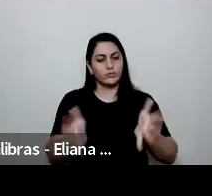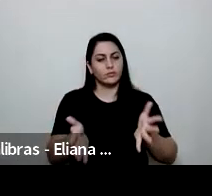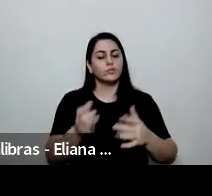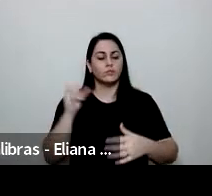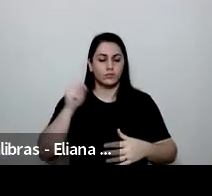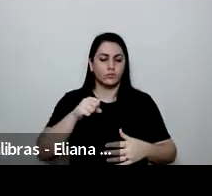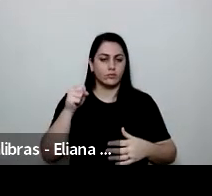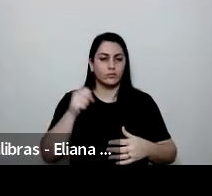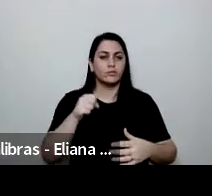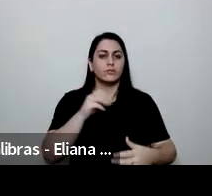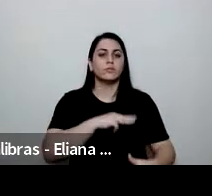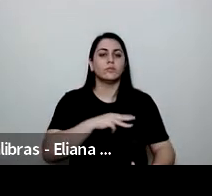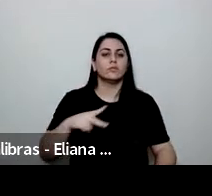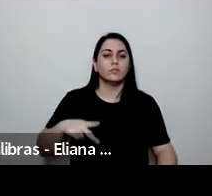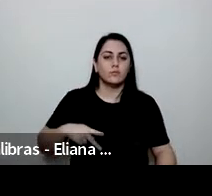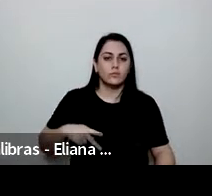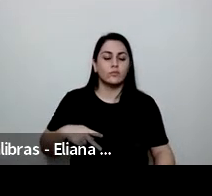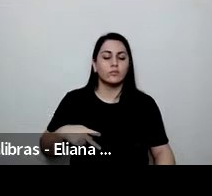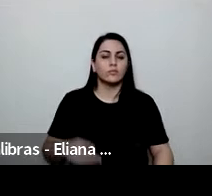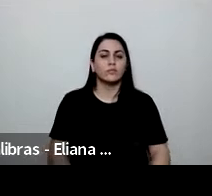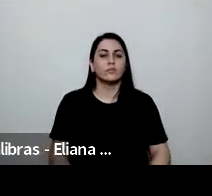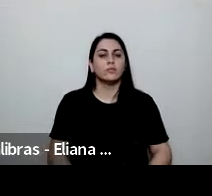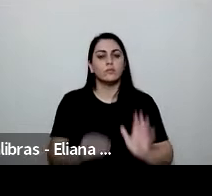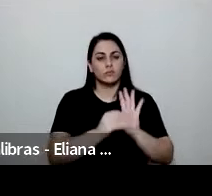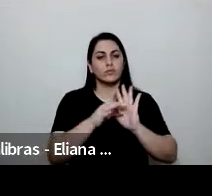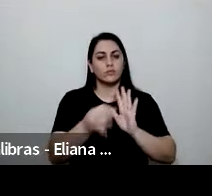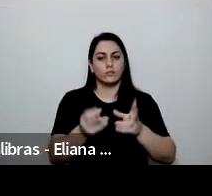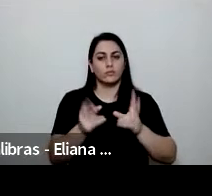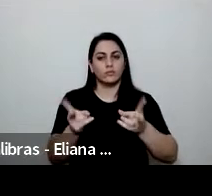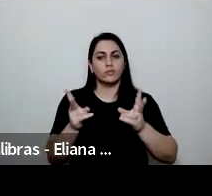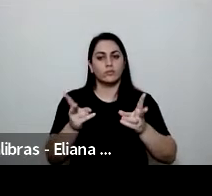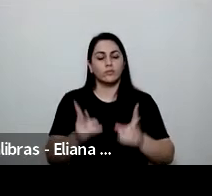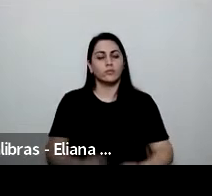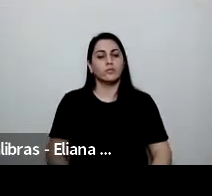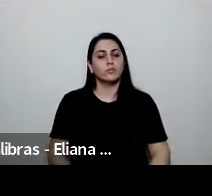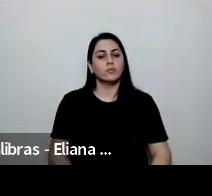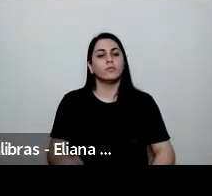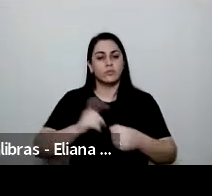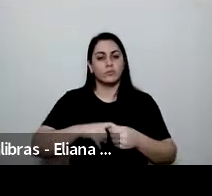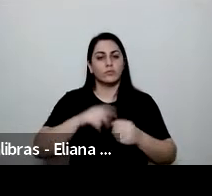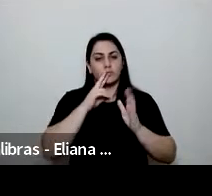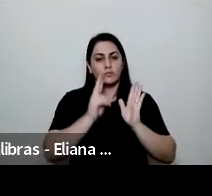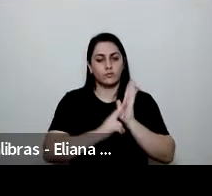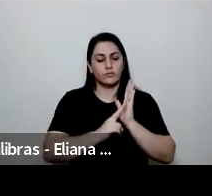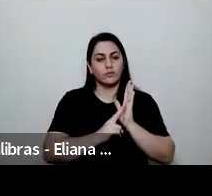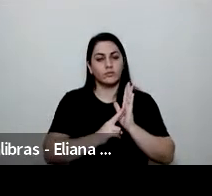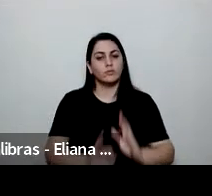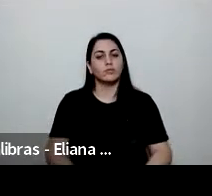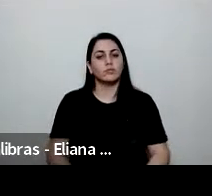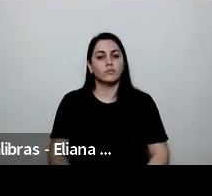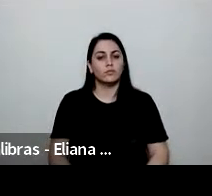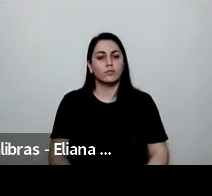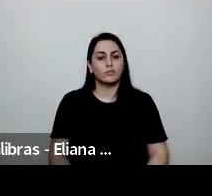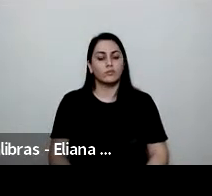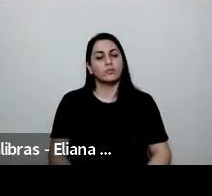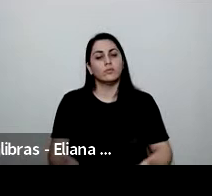deferido Ministério Público a palavra a palavra a senhora relatora